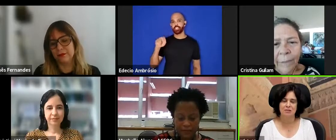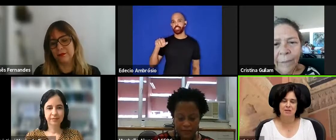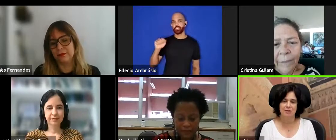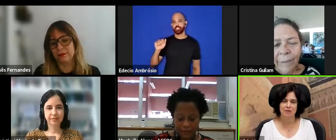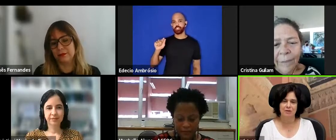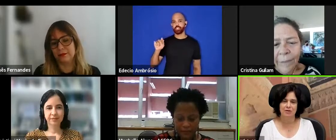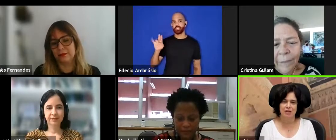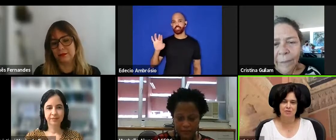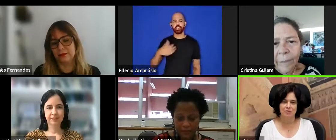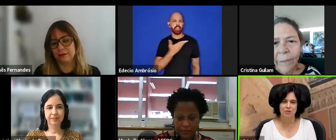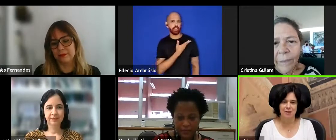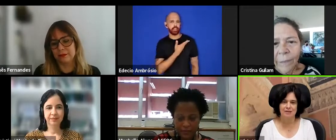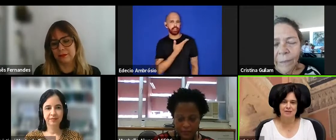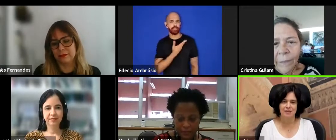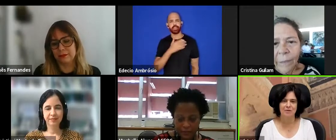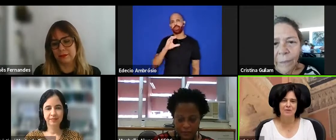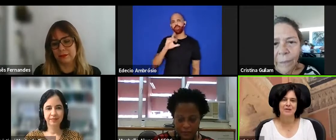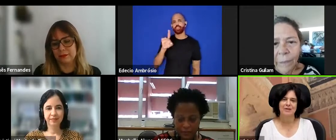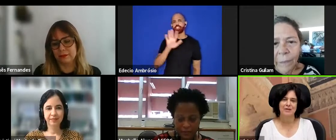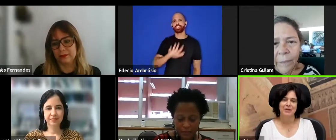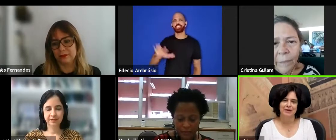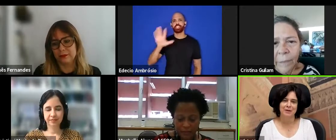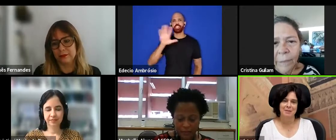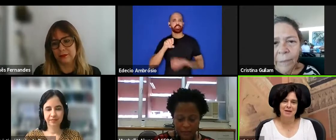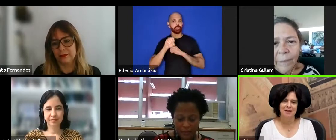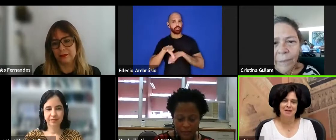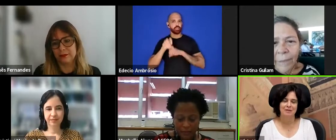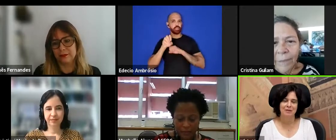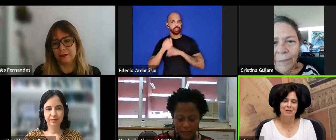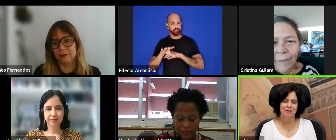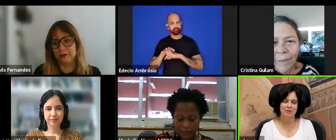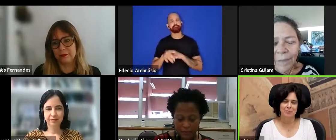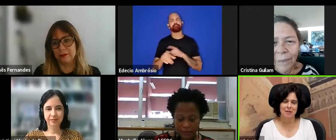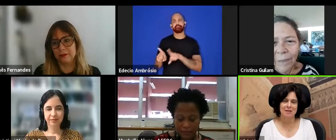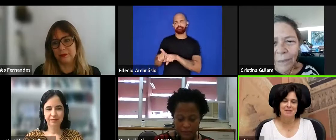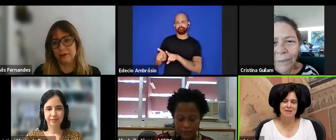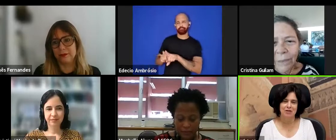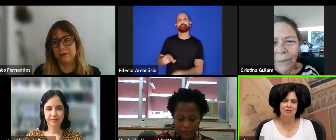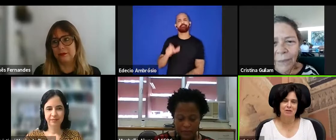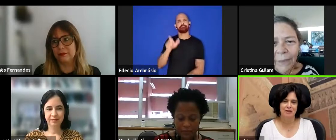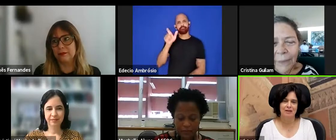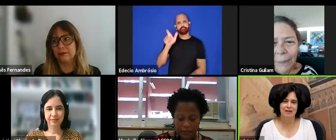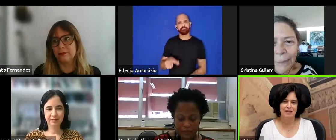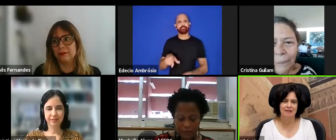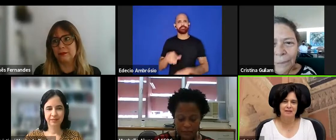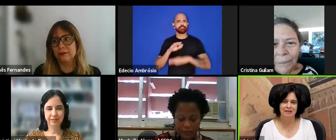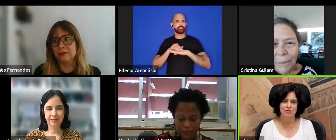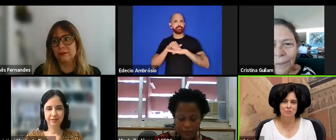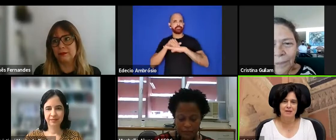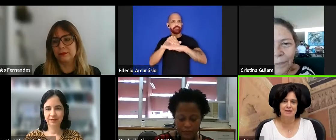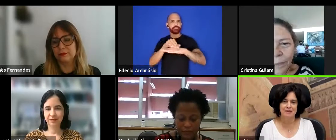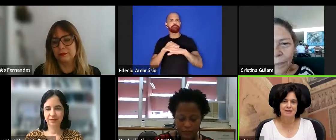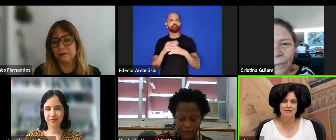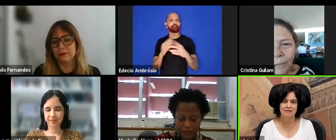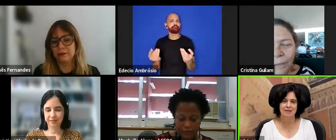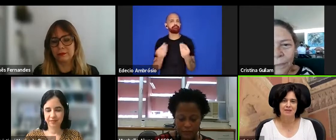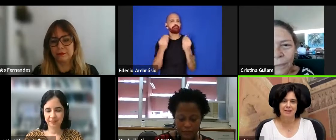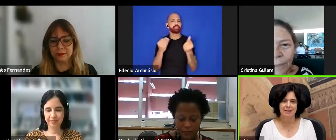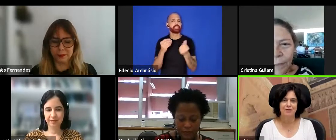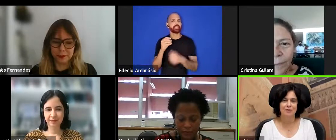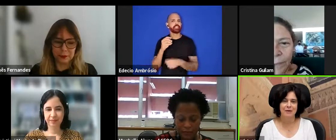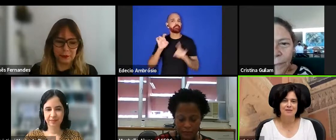amiga, coordenadora-geral de educação, né, que também trouxe uma mensagem tão delicada e tão